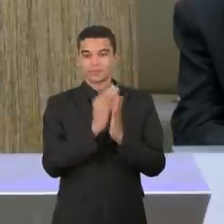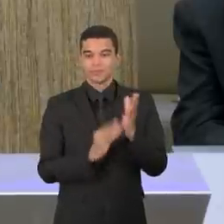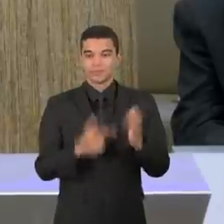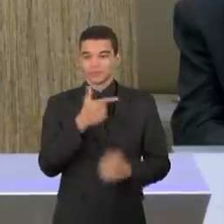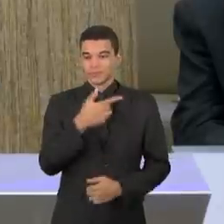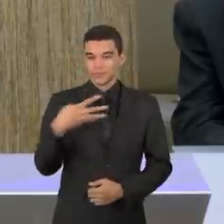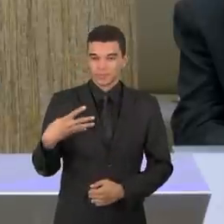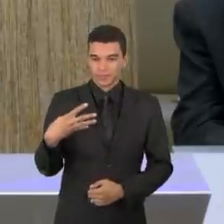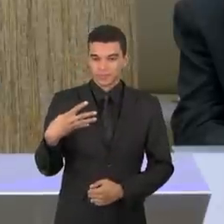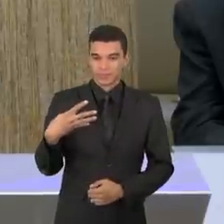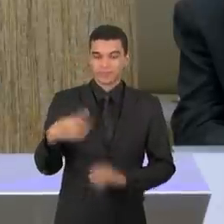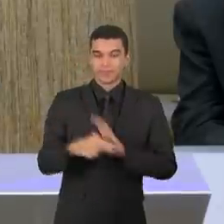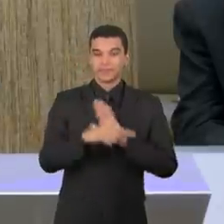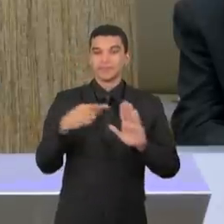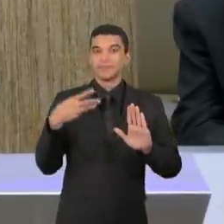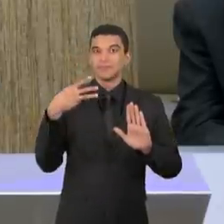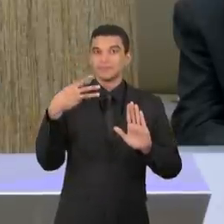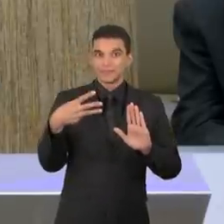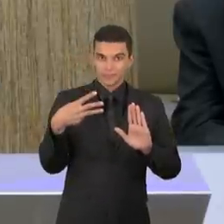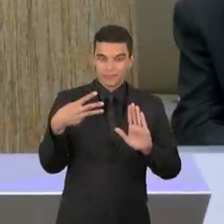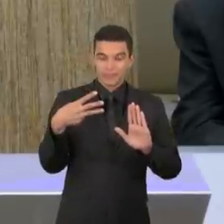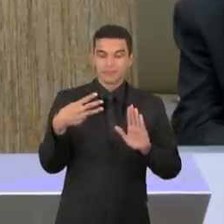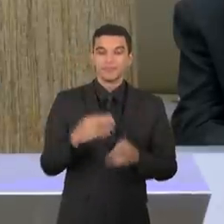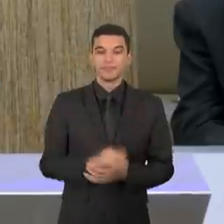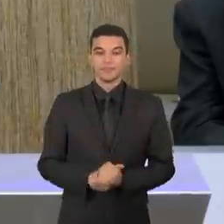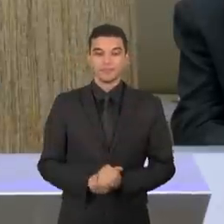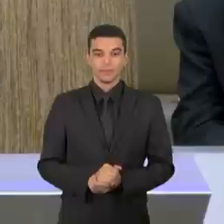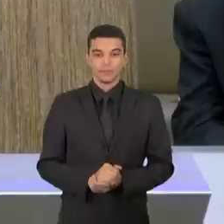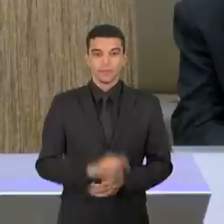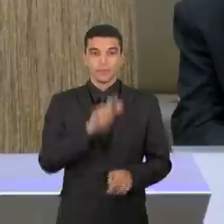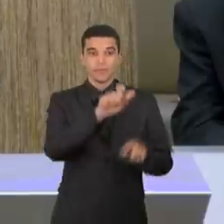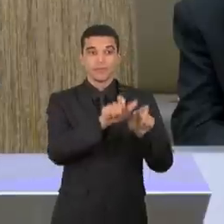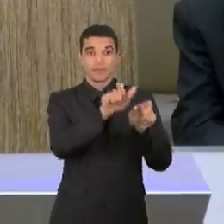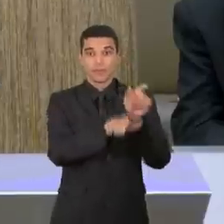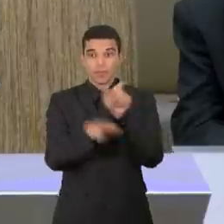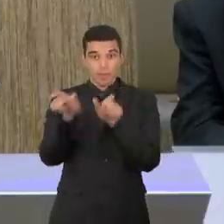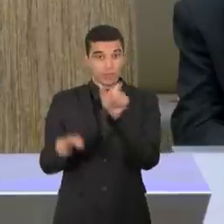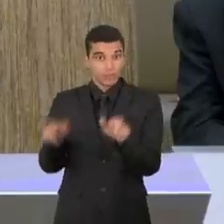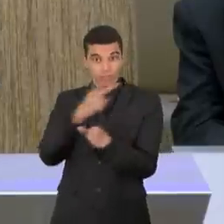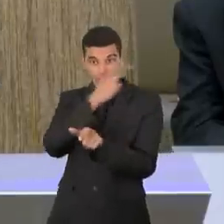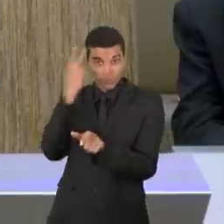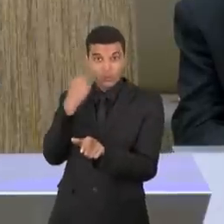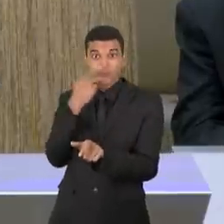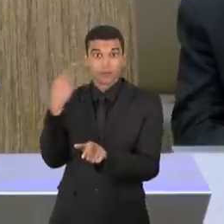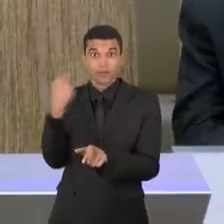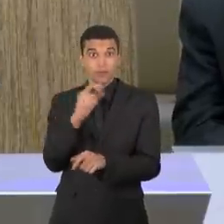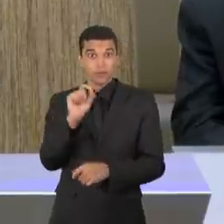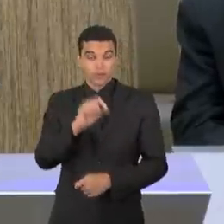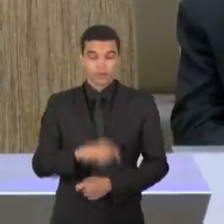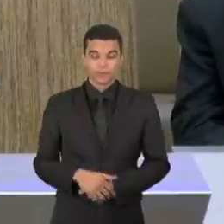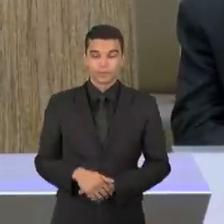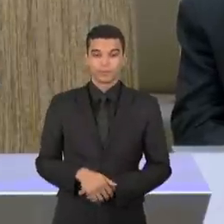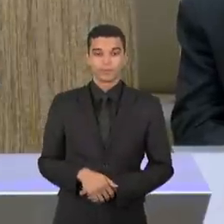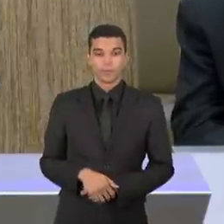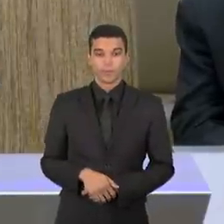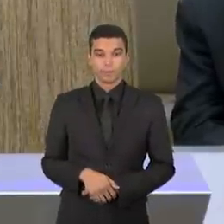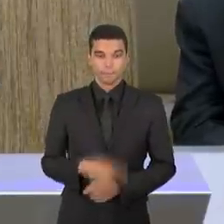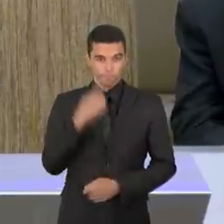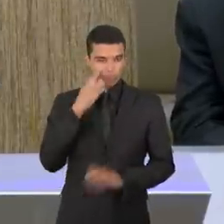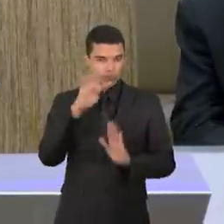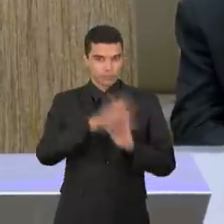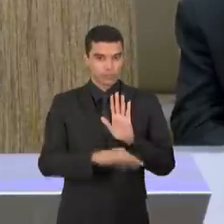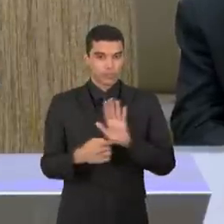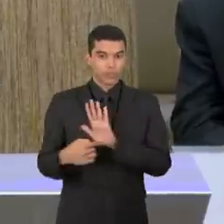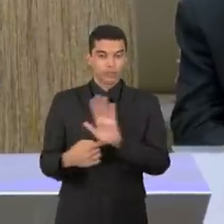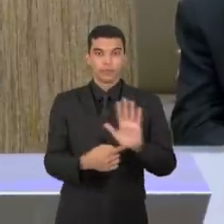e o versículo 3, eles disseram assim: vindo, pois, Moisés, e contando